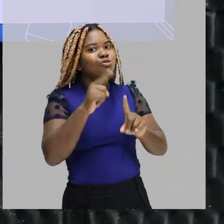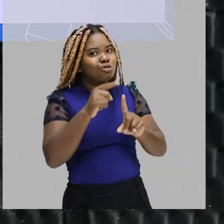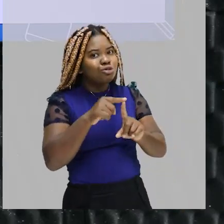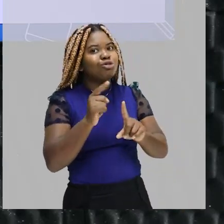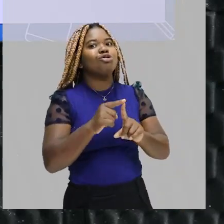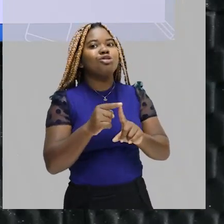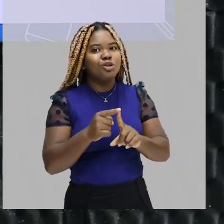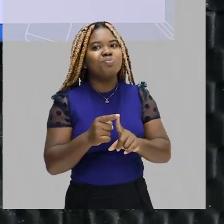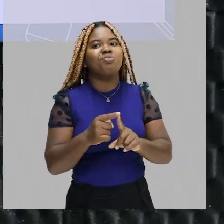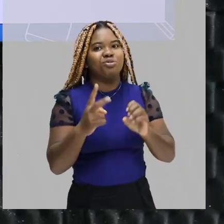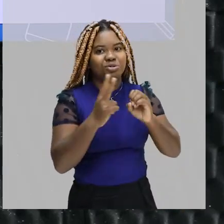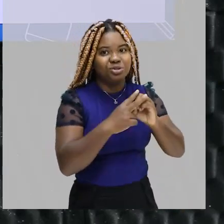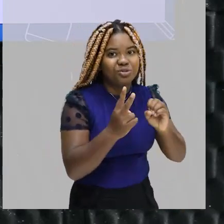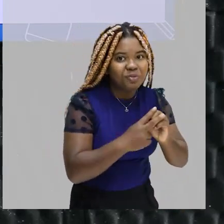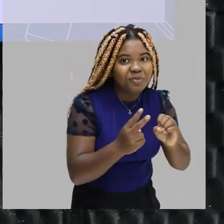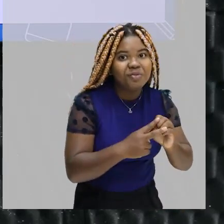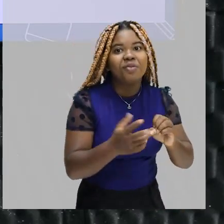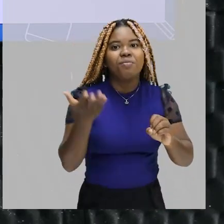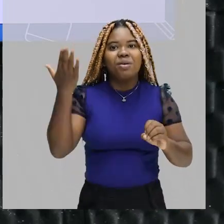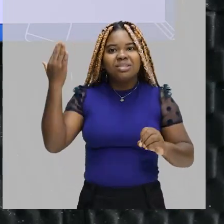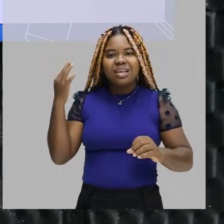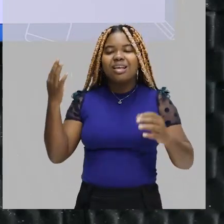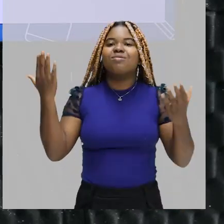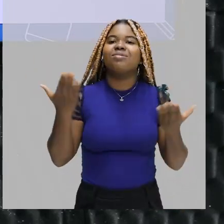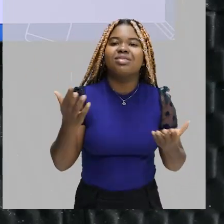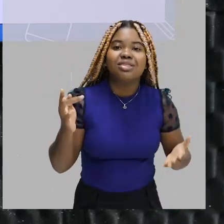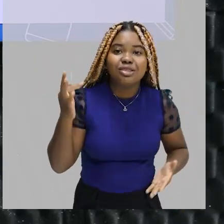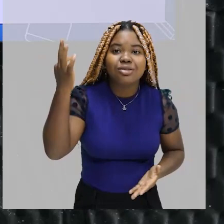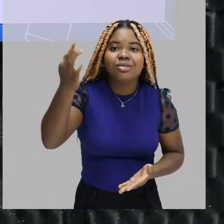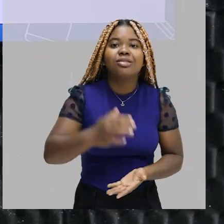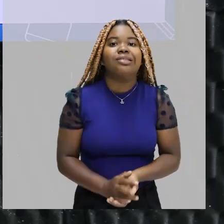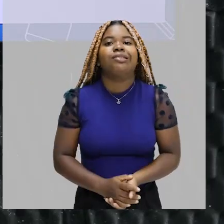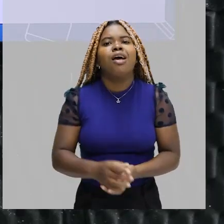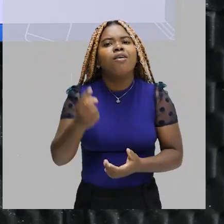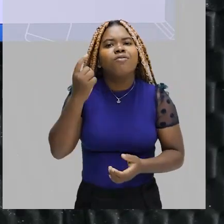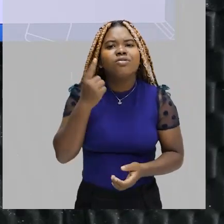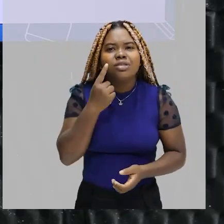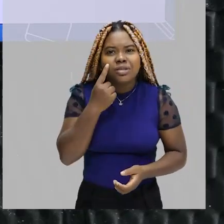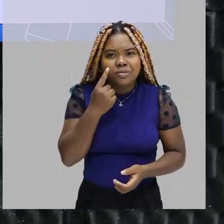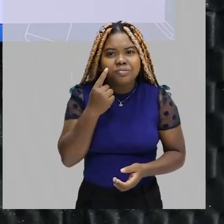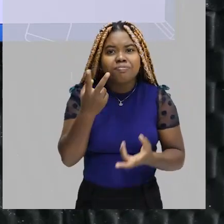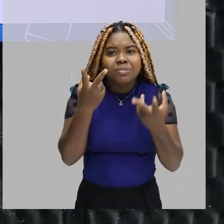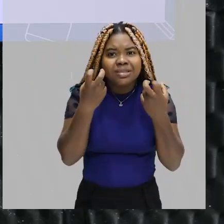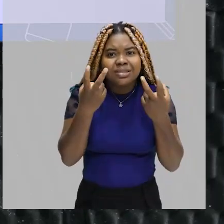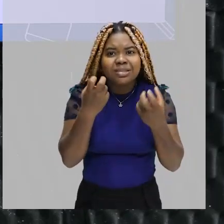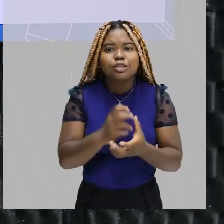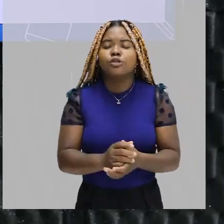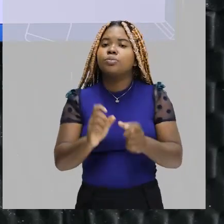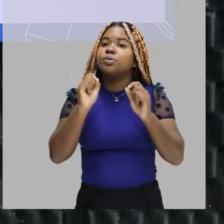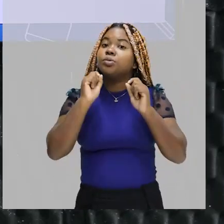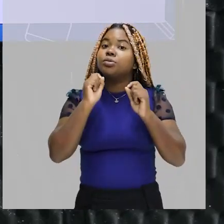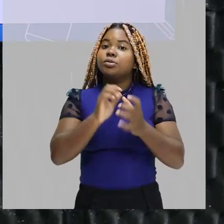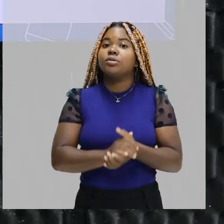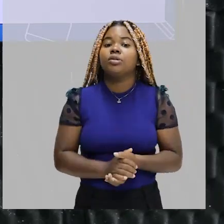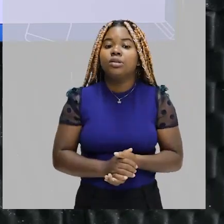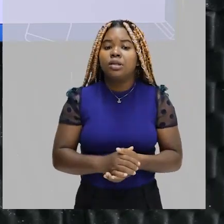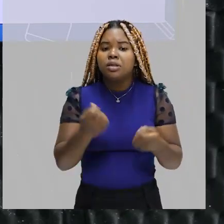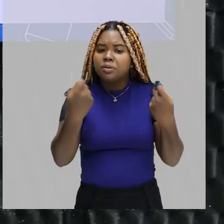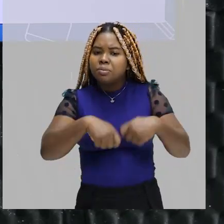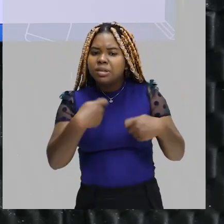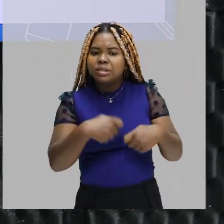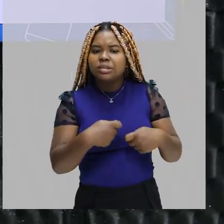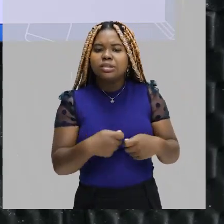vocês verão que eles, para serem formados, eles têm que ter uma combinação de dois verbos. Um verbo